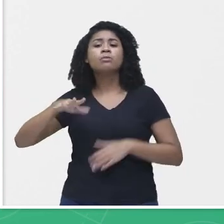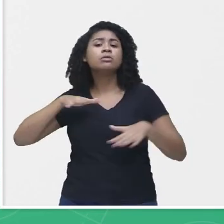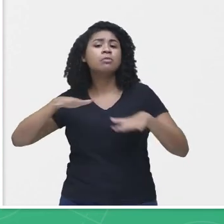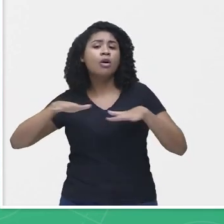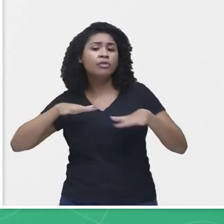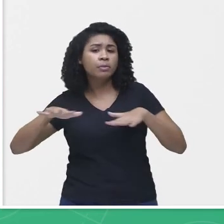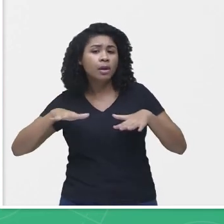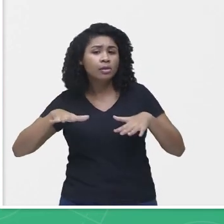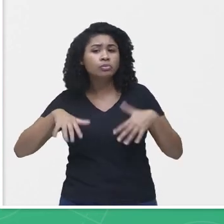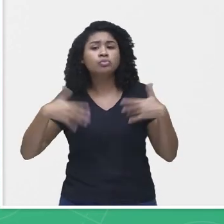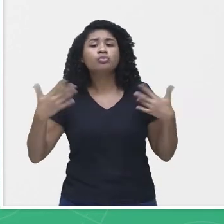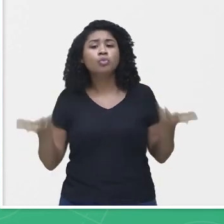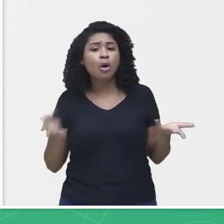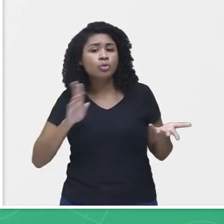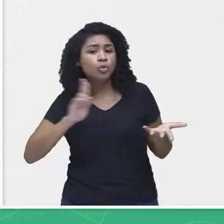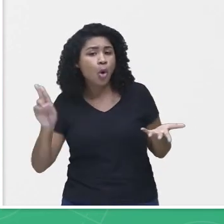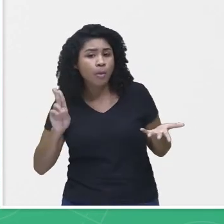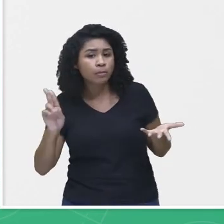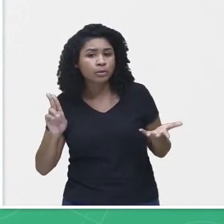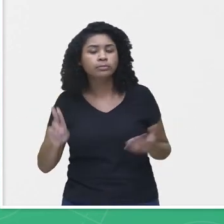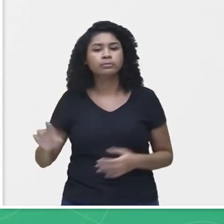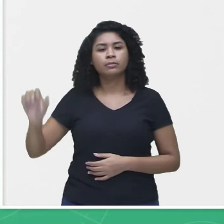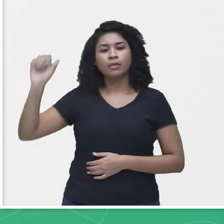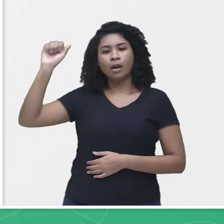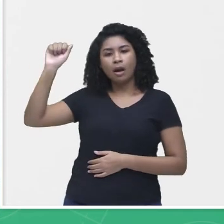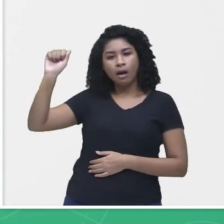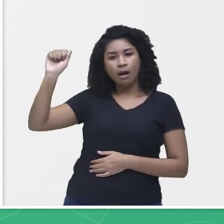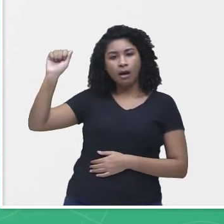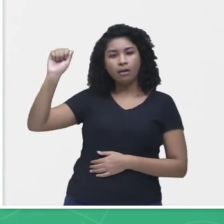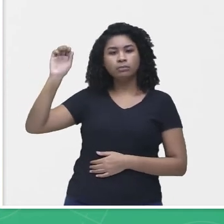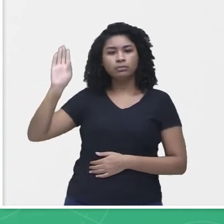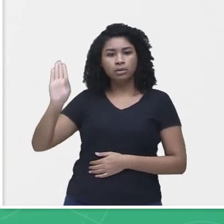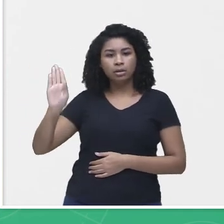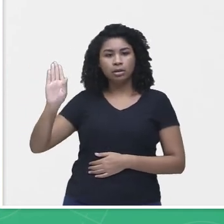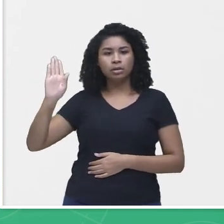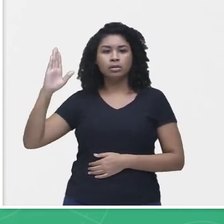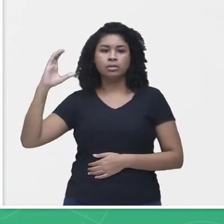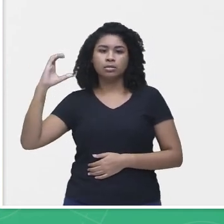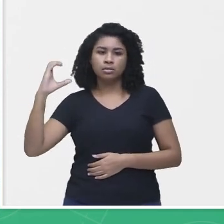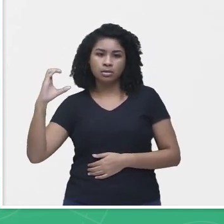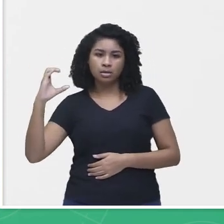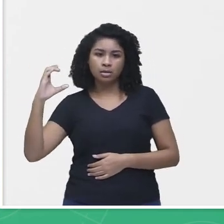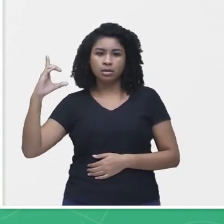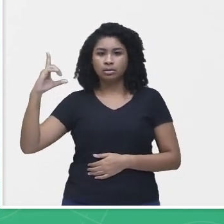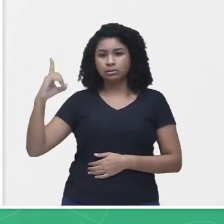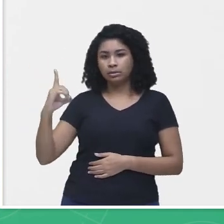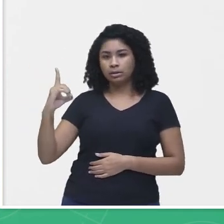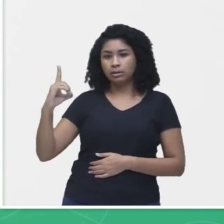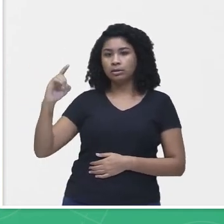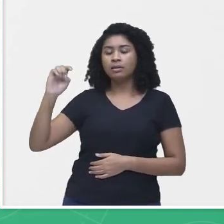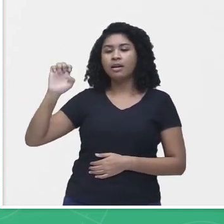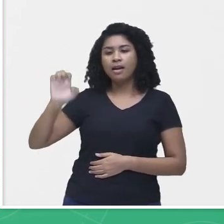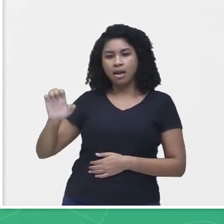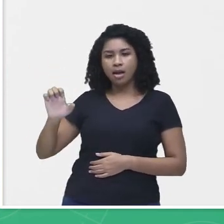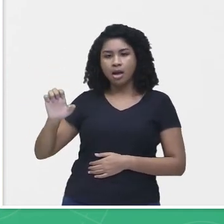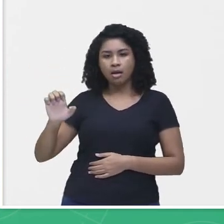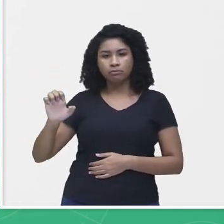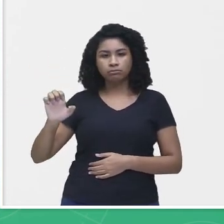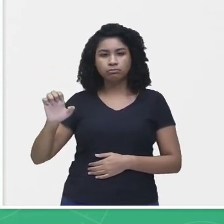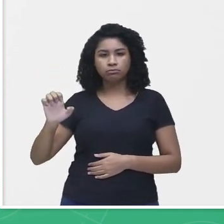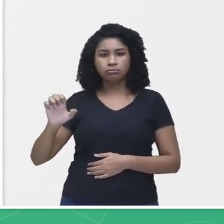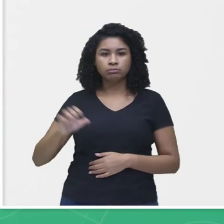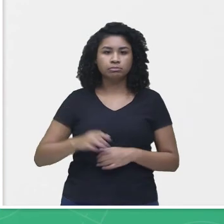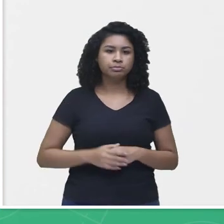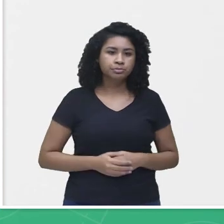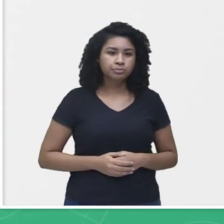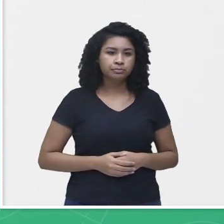movimentos ameboides. Existem movimentos ameboides, professor? Existem, mas quem faz são as amebas, né? Não tem nada a ver com a nossa